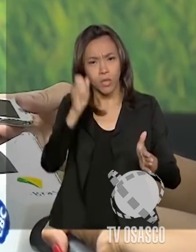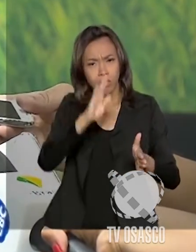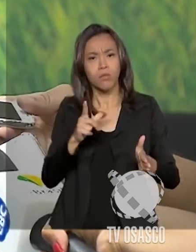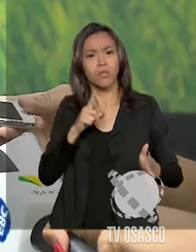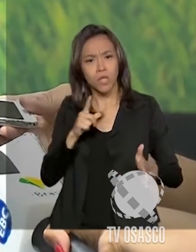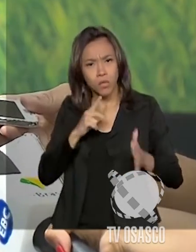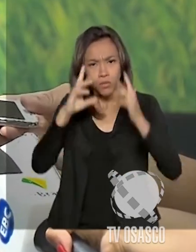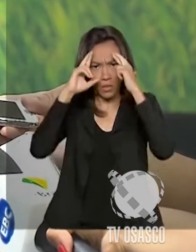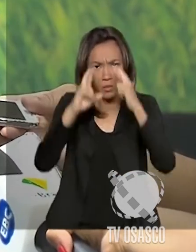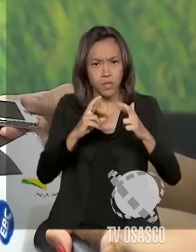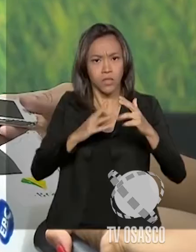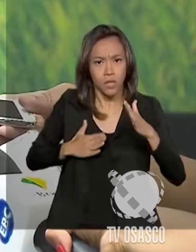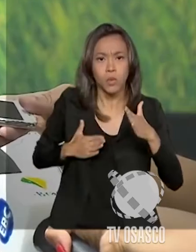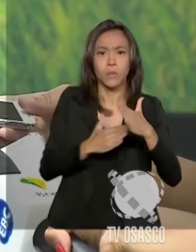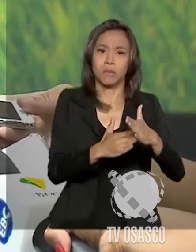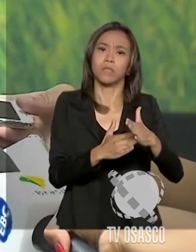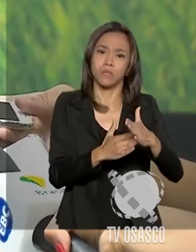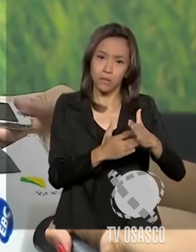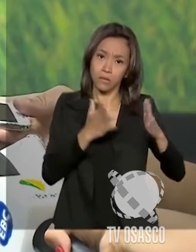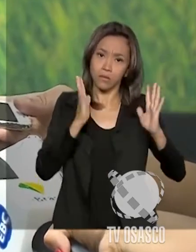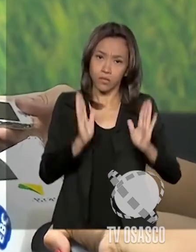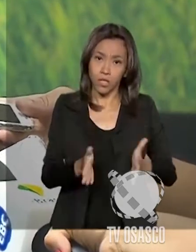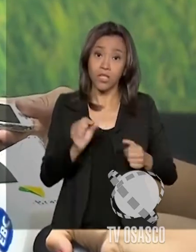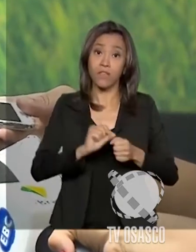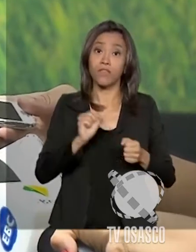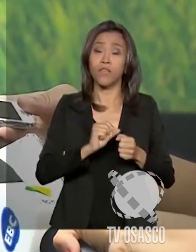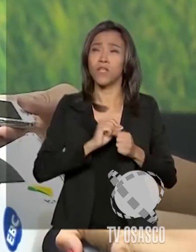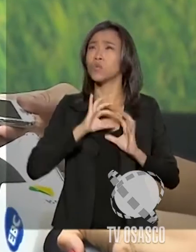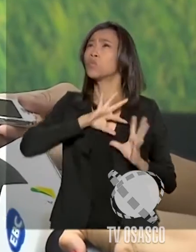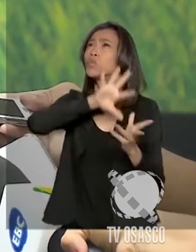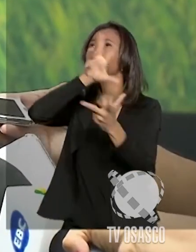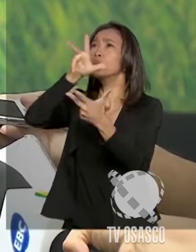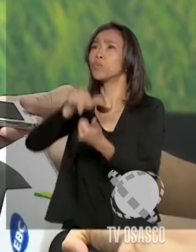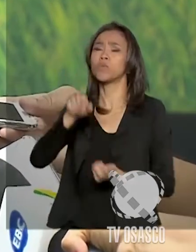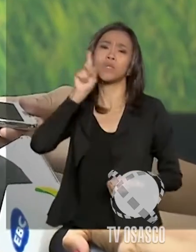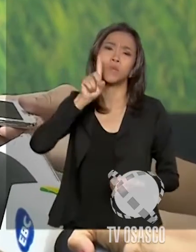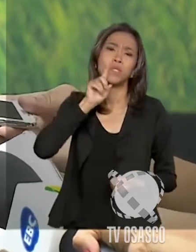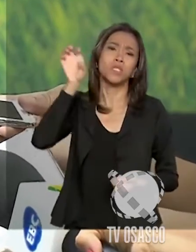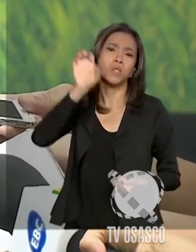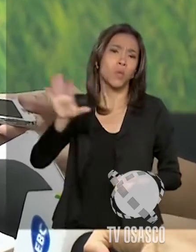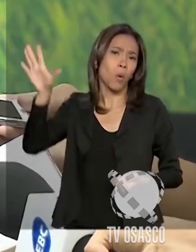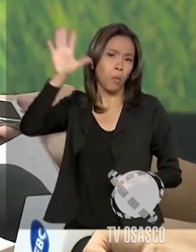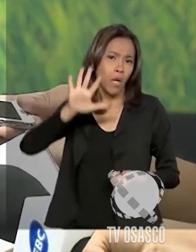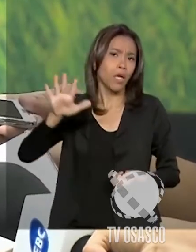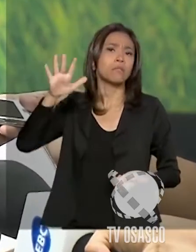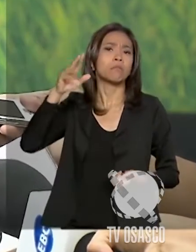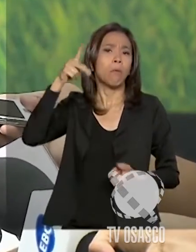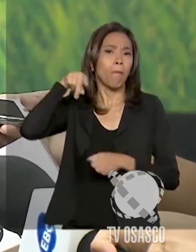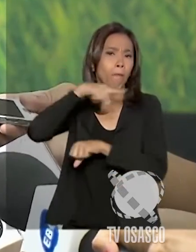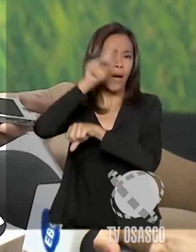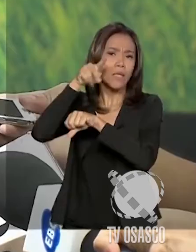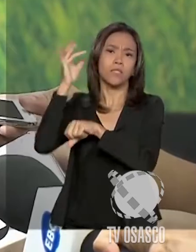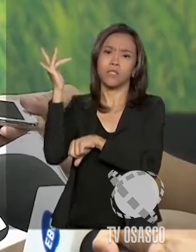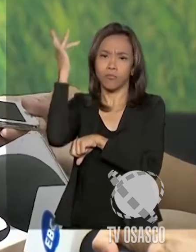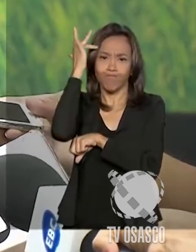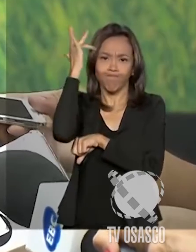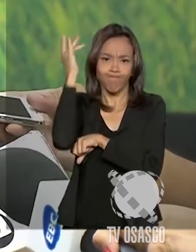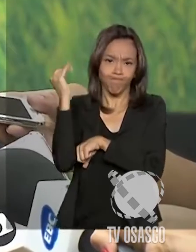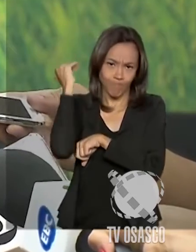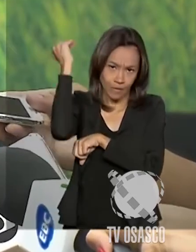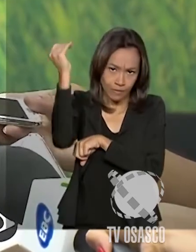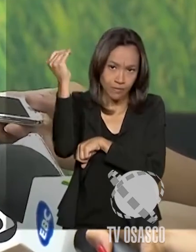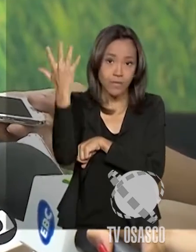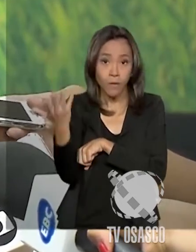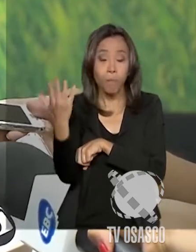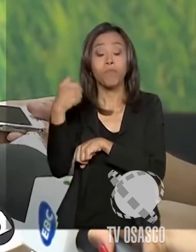tem sido realizado no mundo inteiro, Estados Unidos, União Europeia, principalmente, que são países desenvolvidos. O que a gente